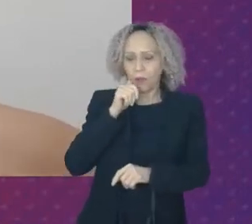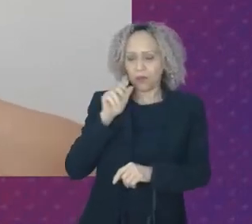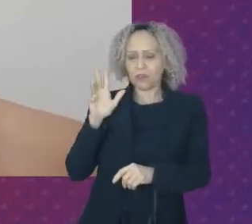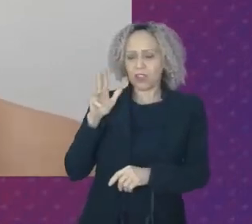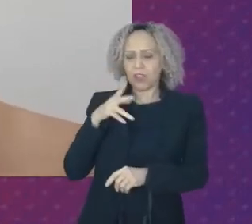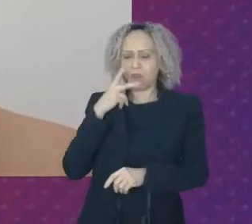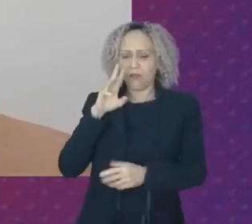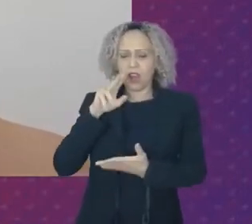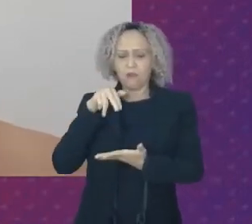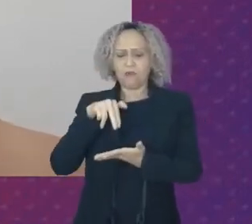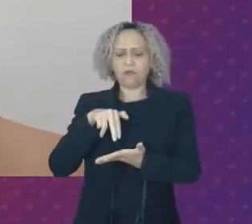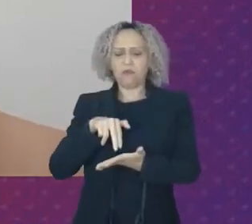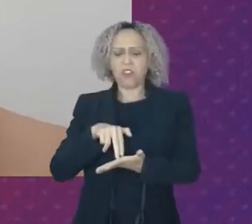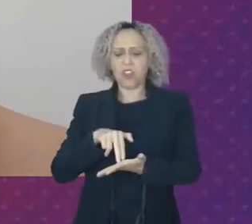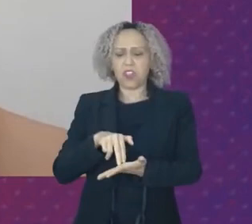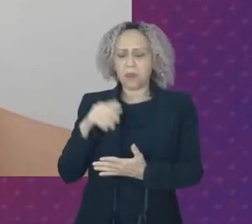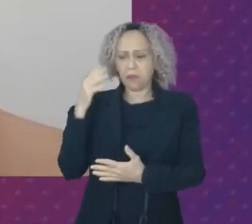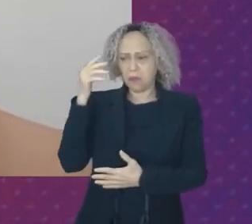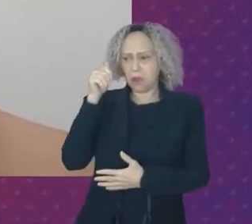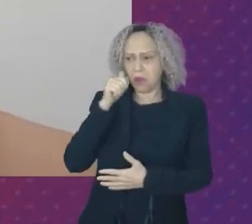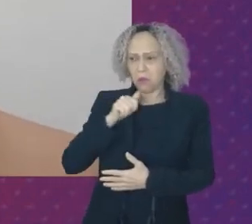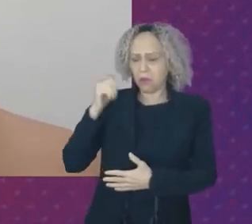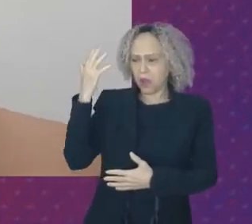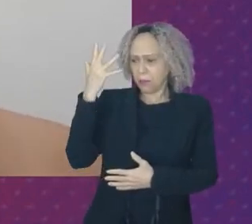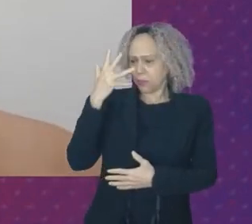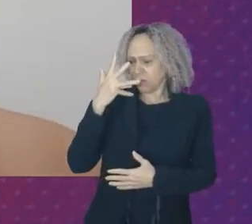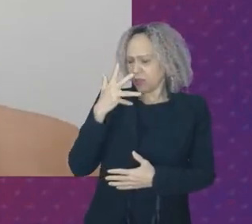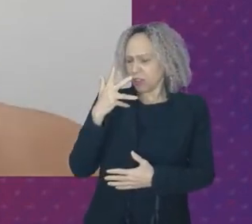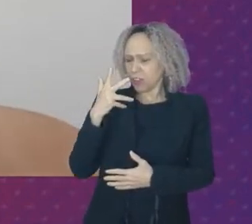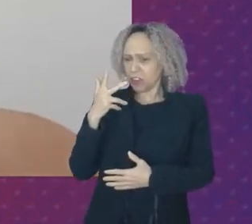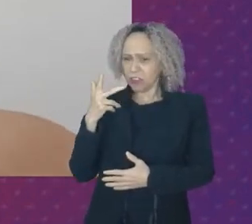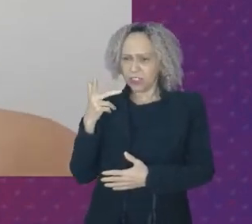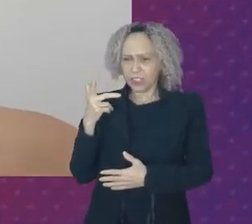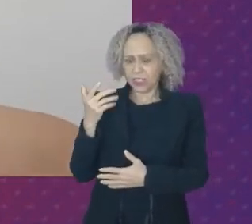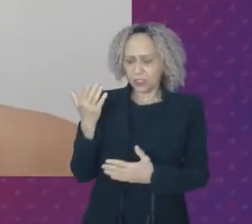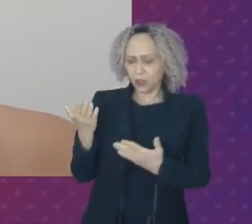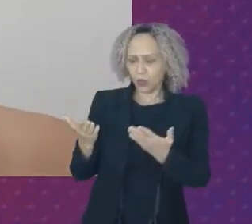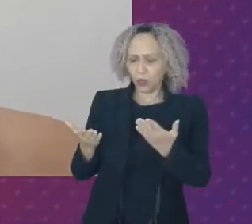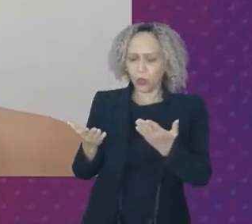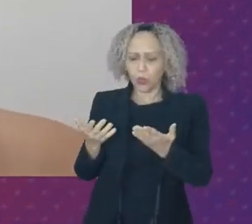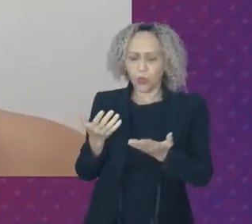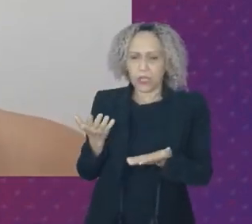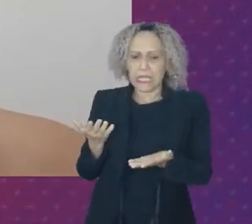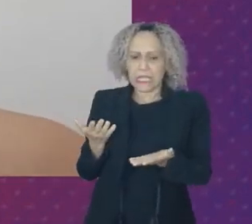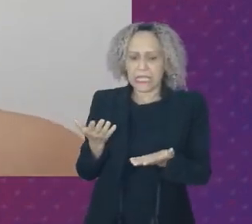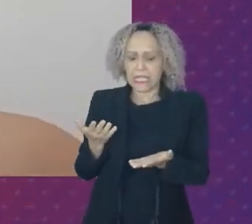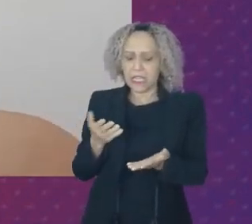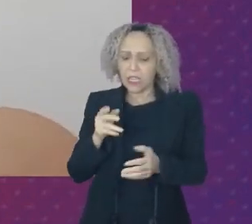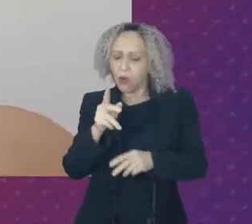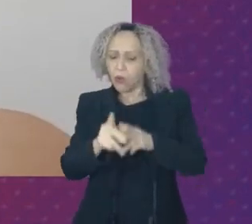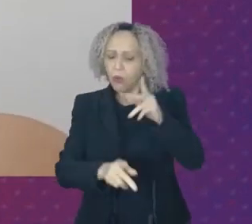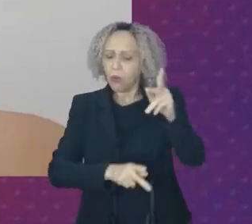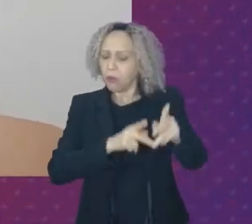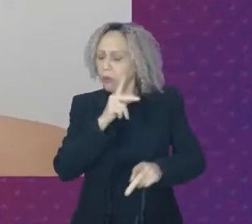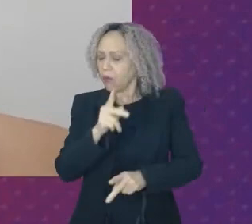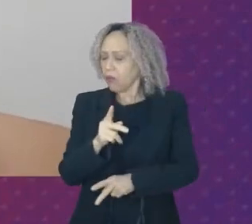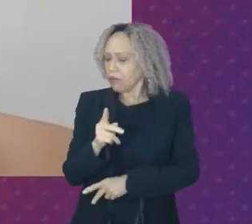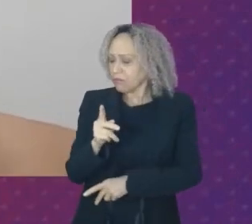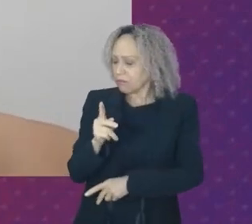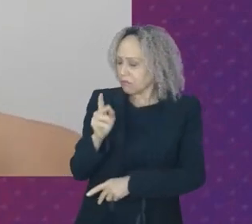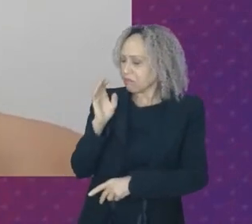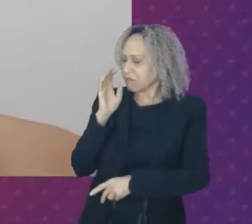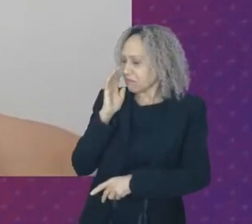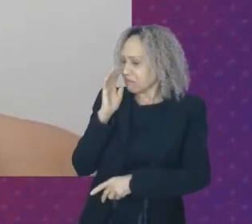ela é bonita, ela tem outros atributos que não ficam restritos apenas à parte política,